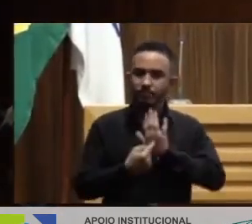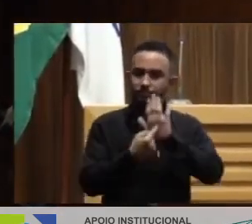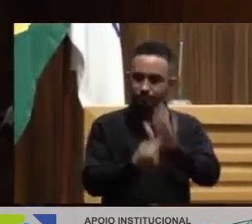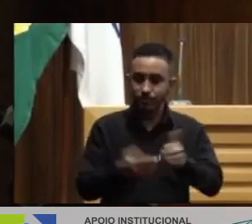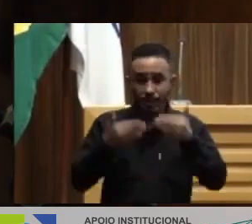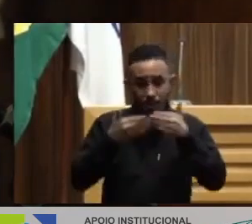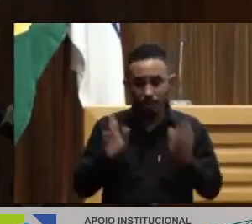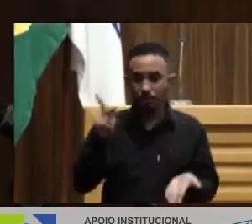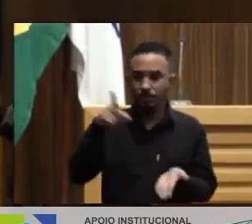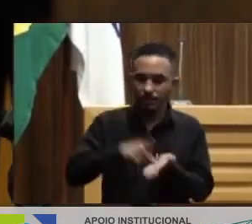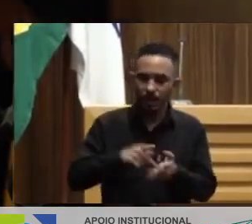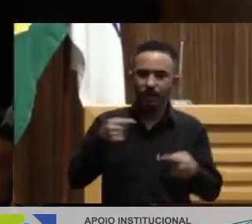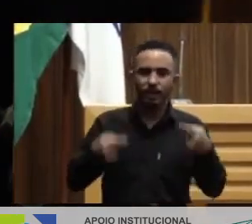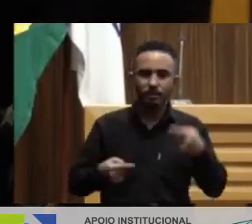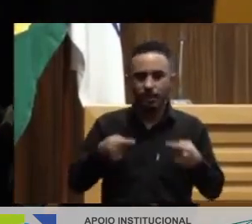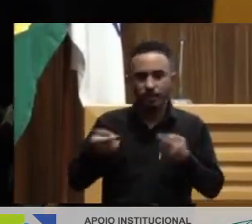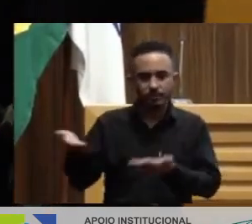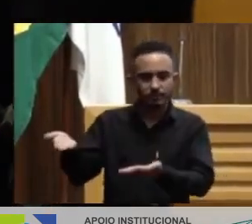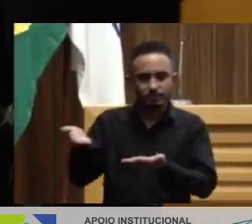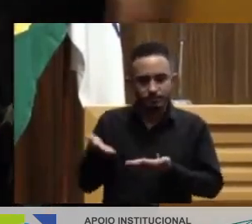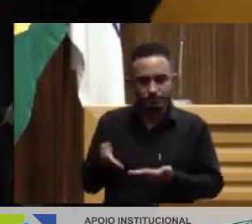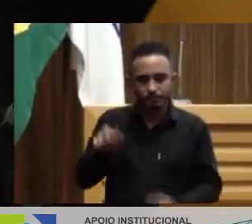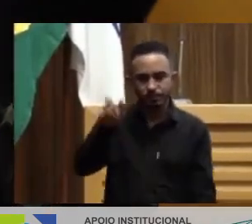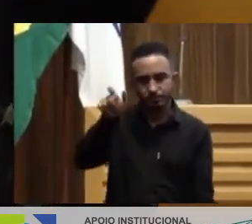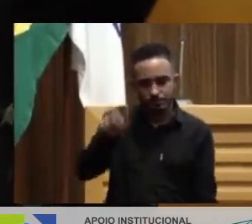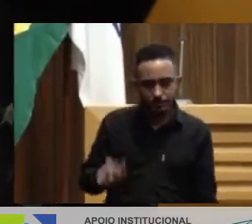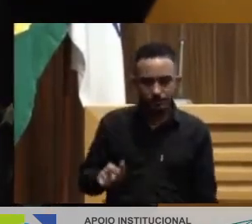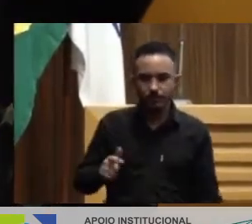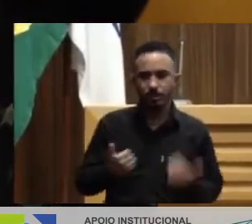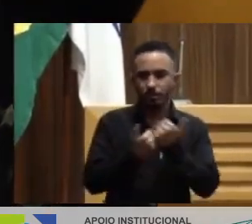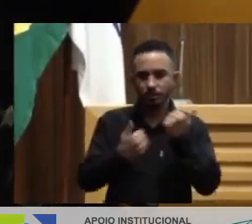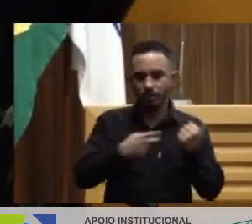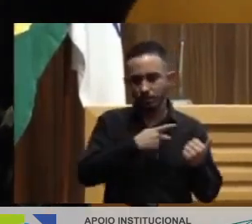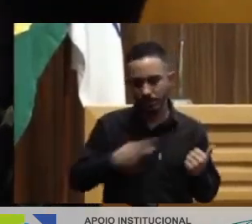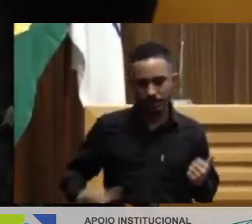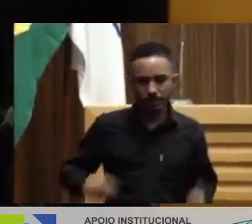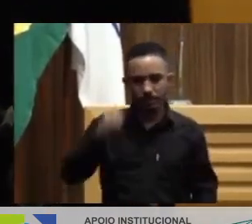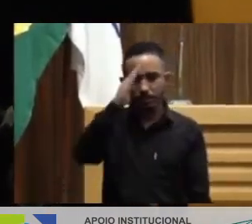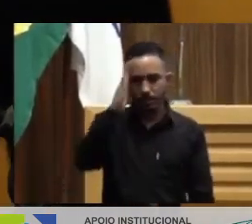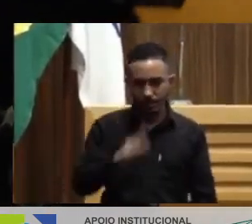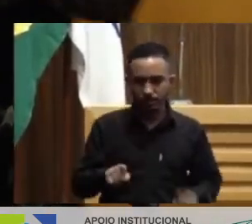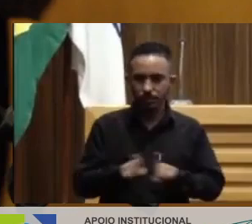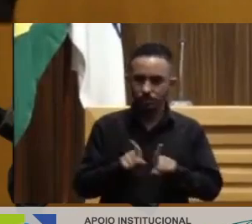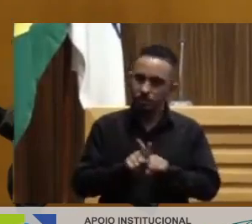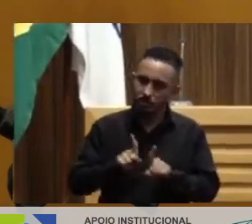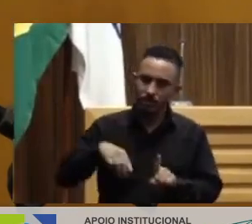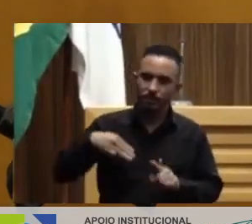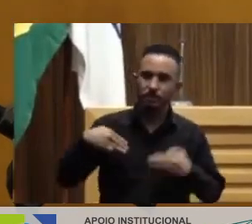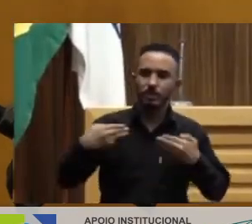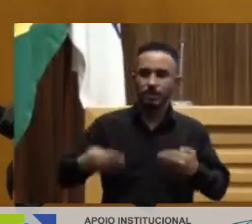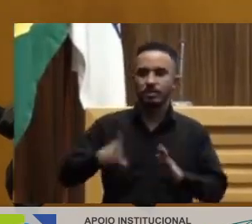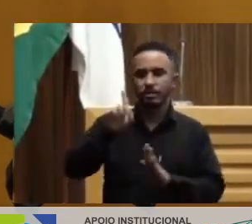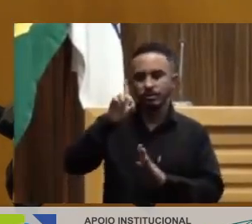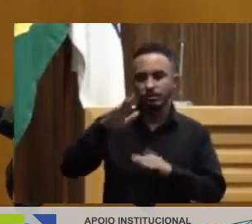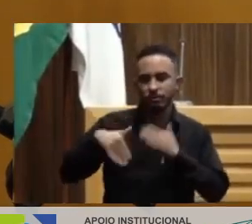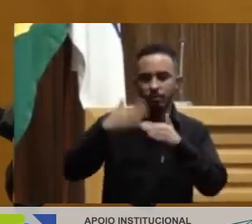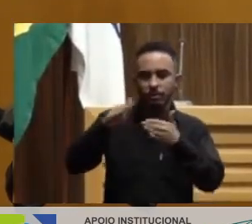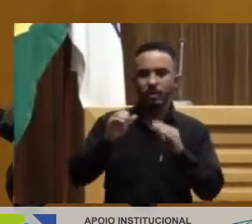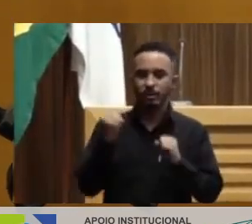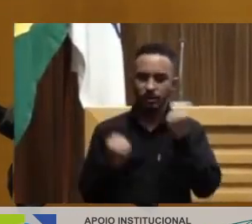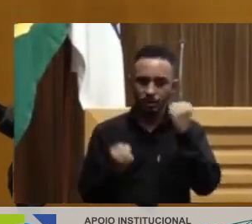Fórum Debate, convidamos o vice-presidente da República e ministro do Desenvolvimento, Indústria, Comércio e